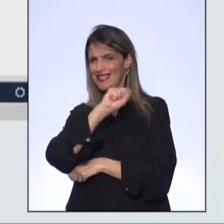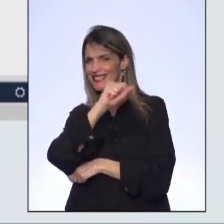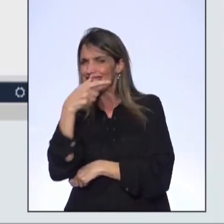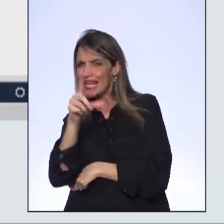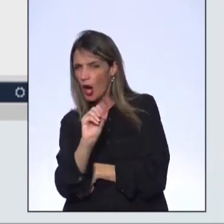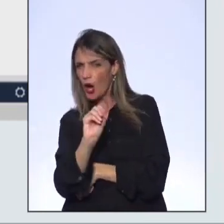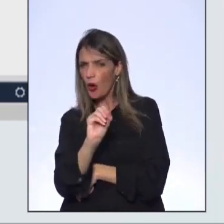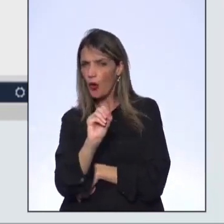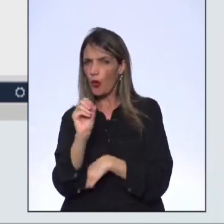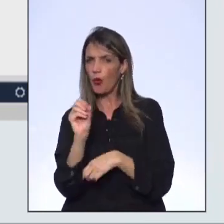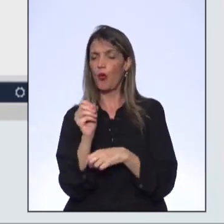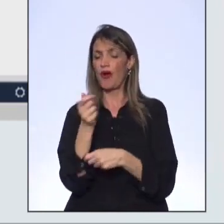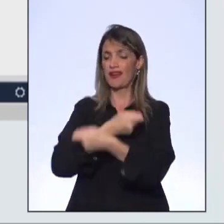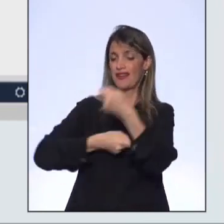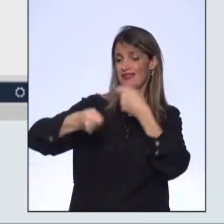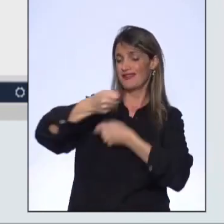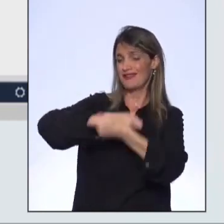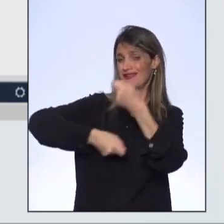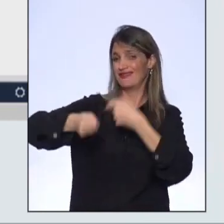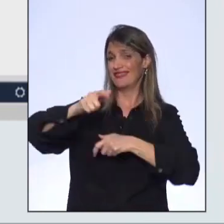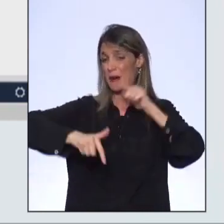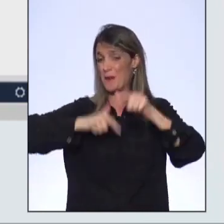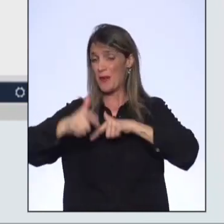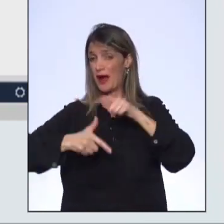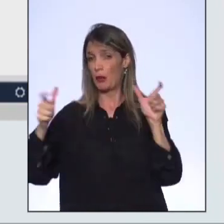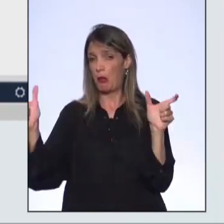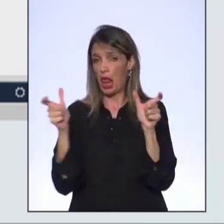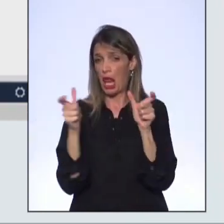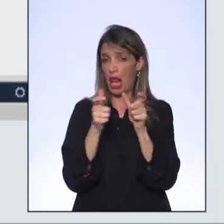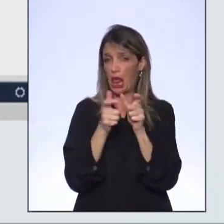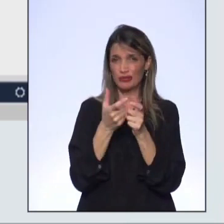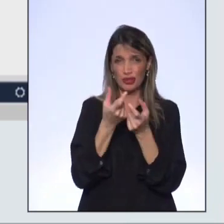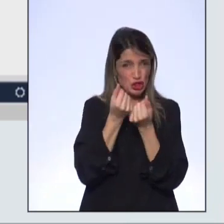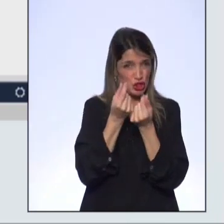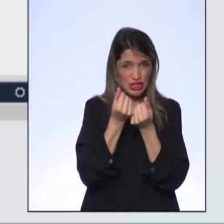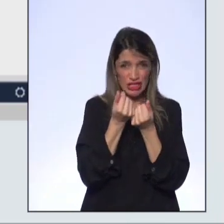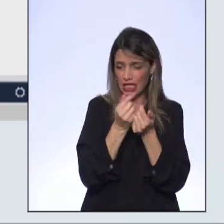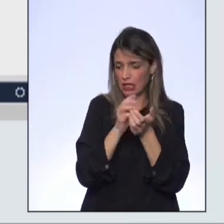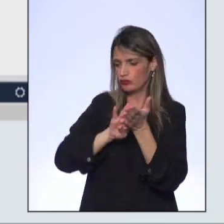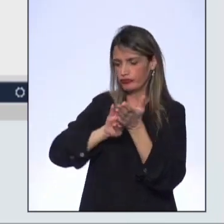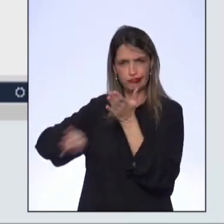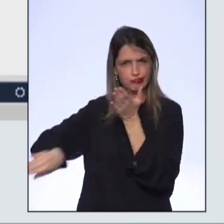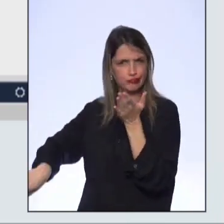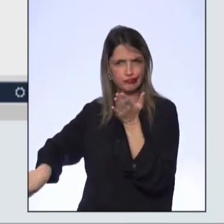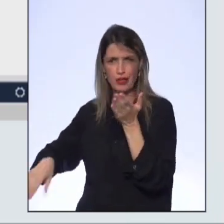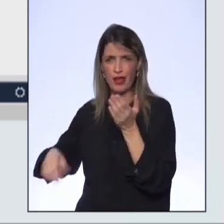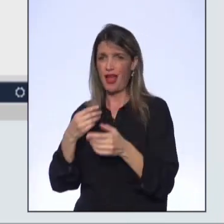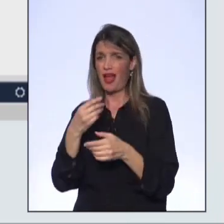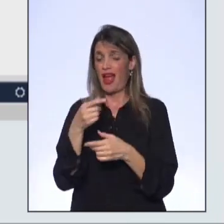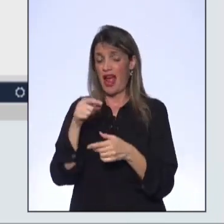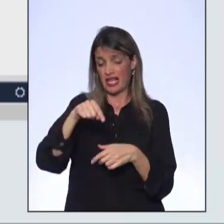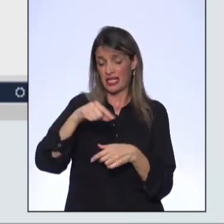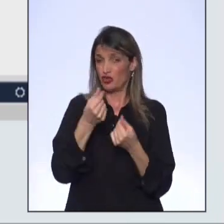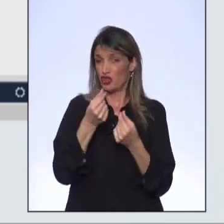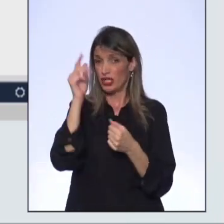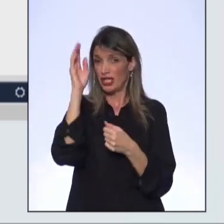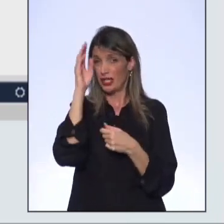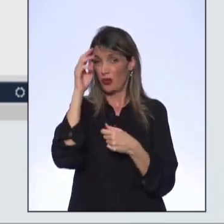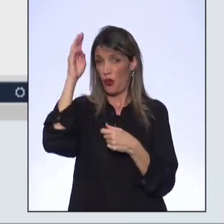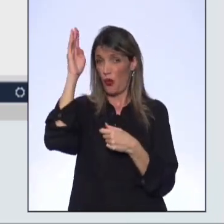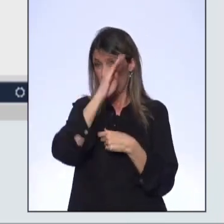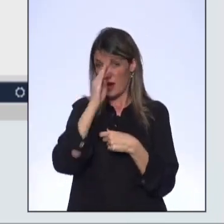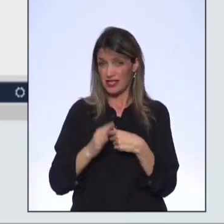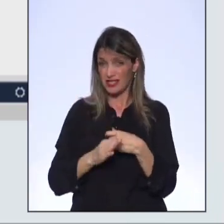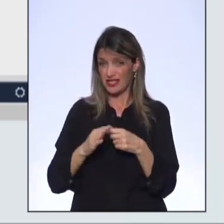da atividade econômica, retirada do dinheiro de circulação, desvalorização da moeda nacional, desemprego